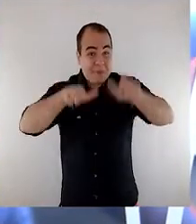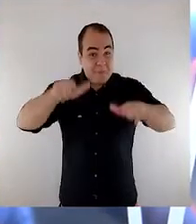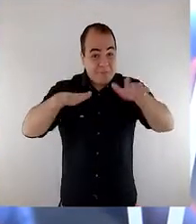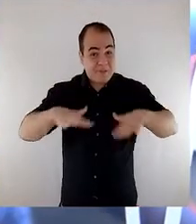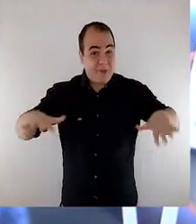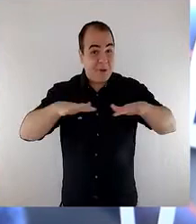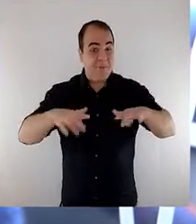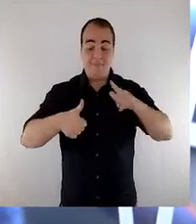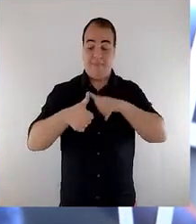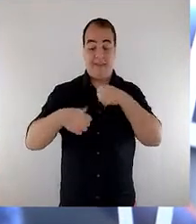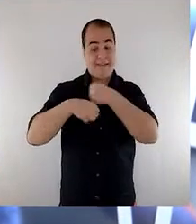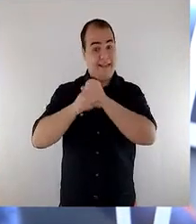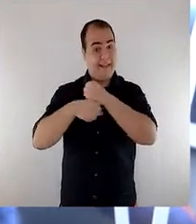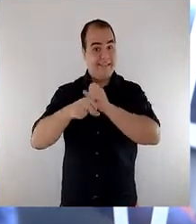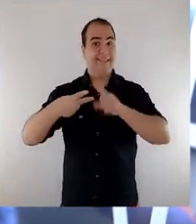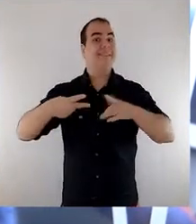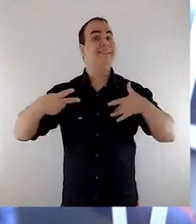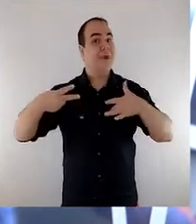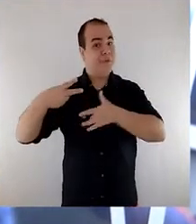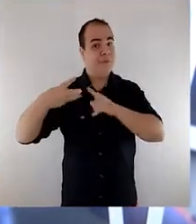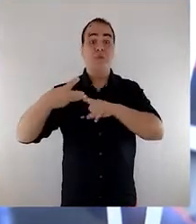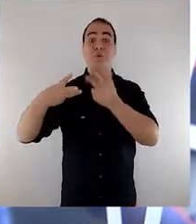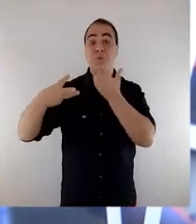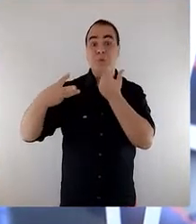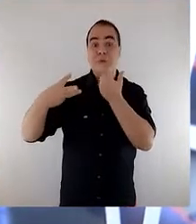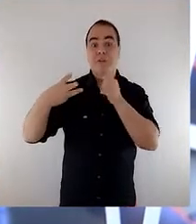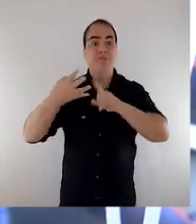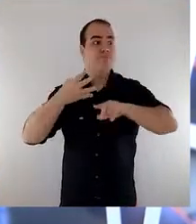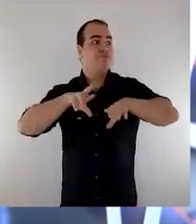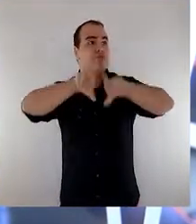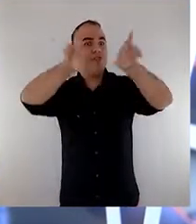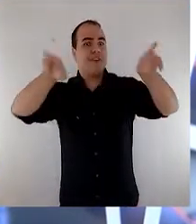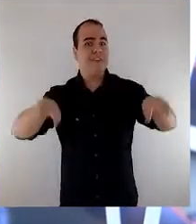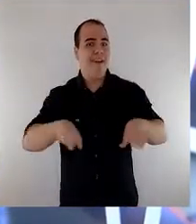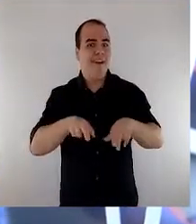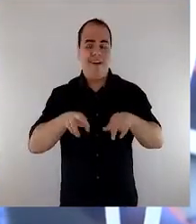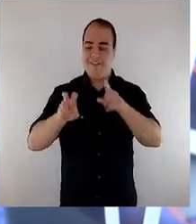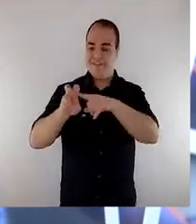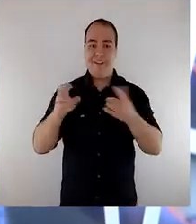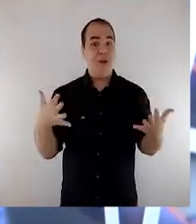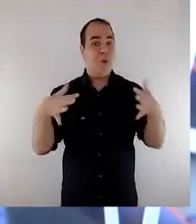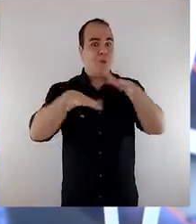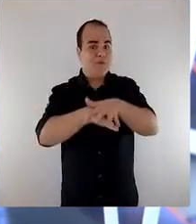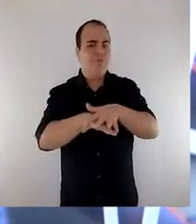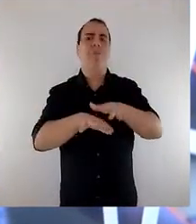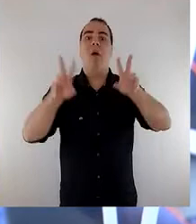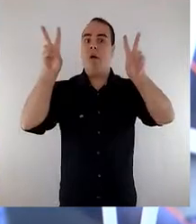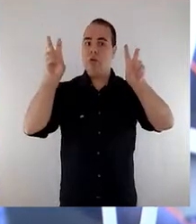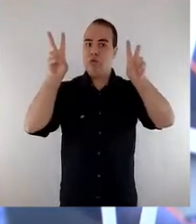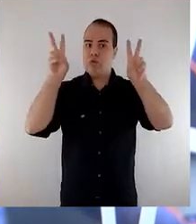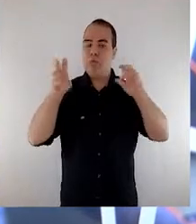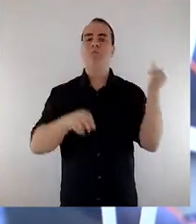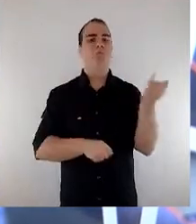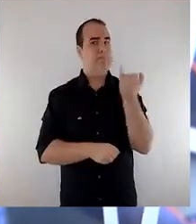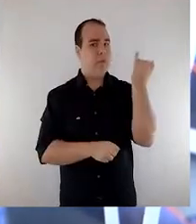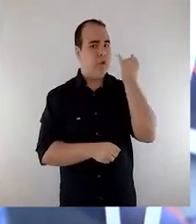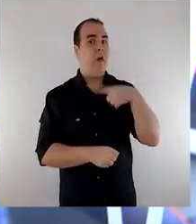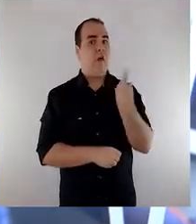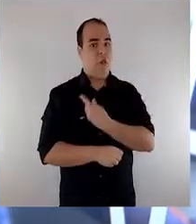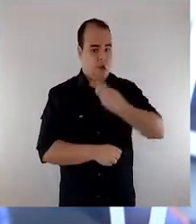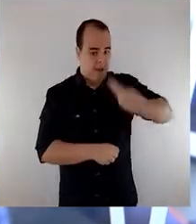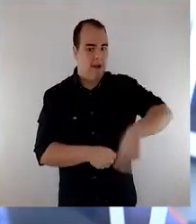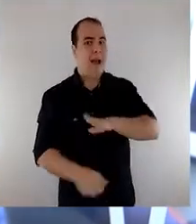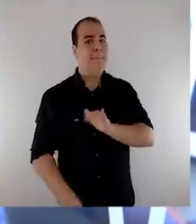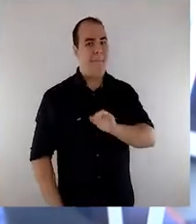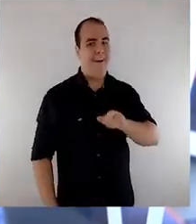Oi, gente! Ciência, saúde, nutrição, diversidade e inclusão. Esses são assuntos muito